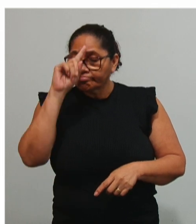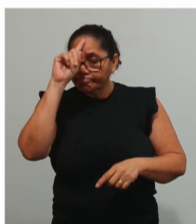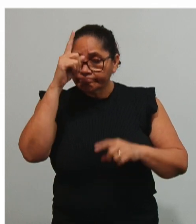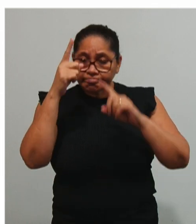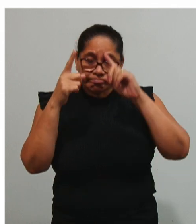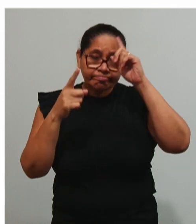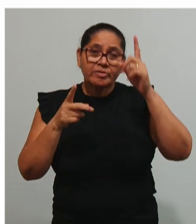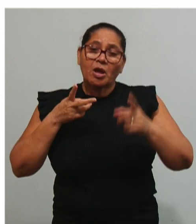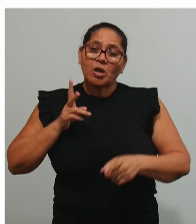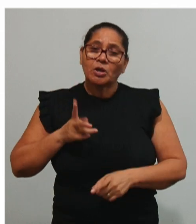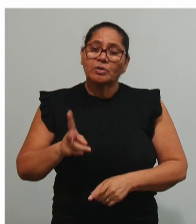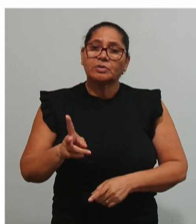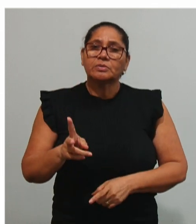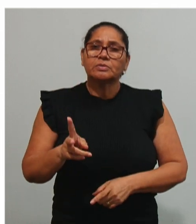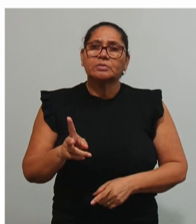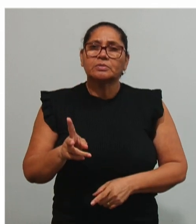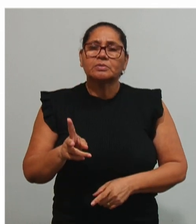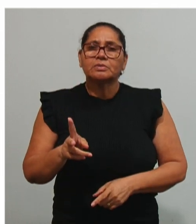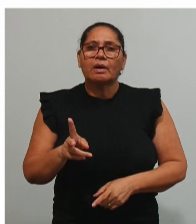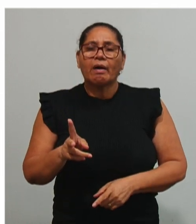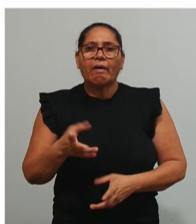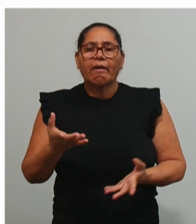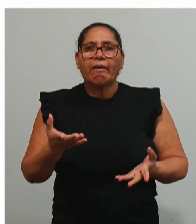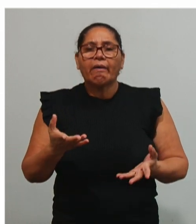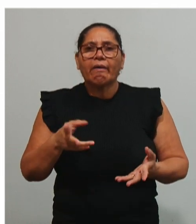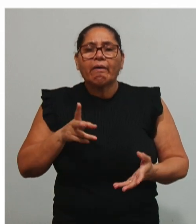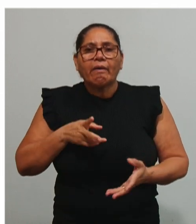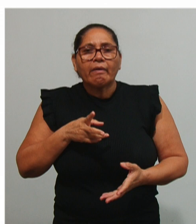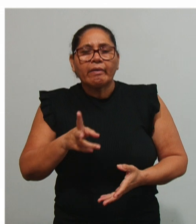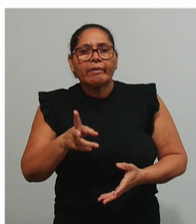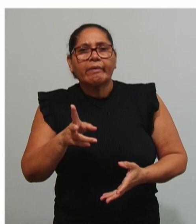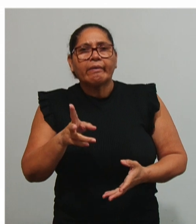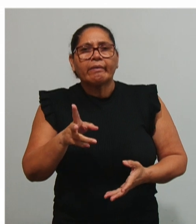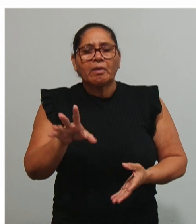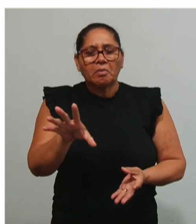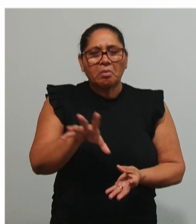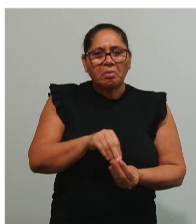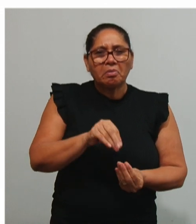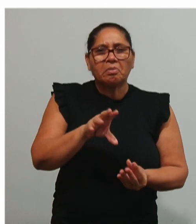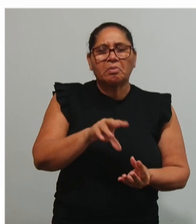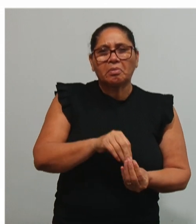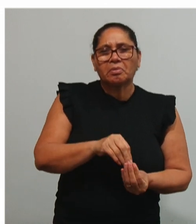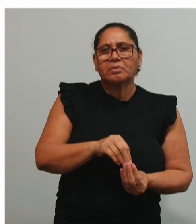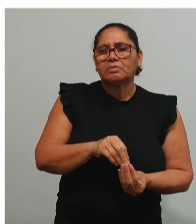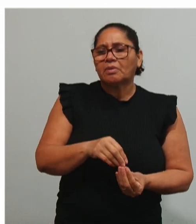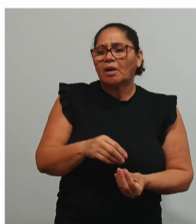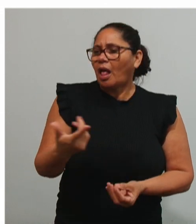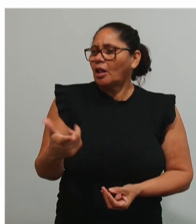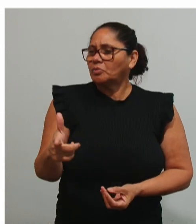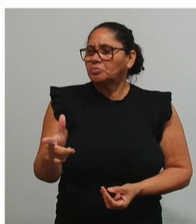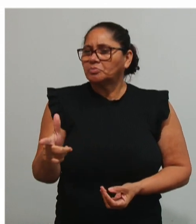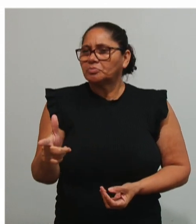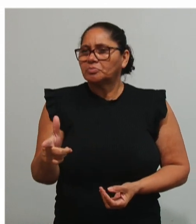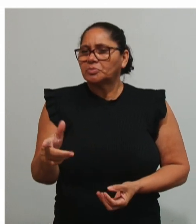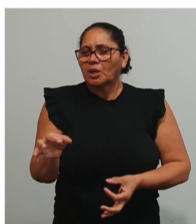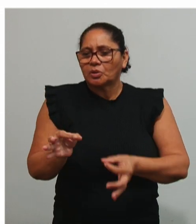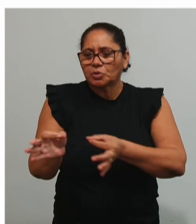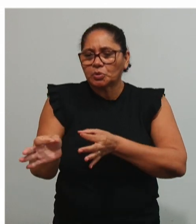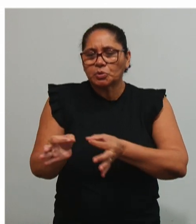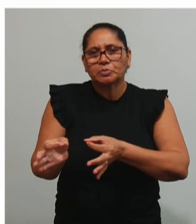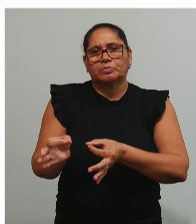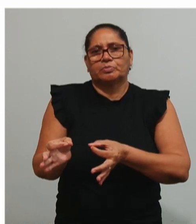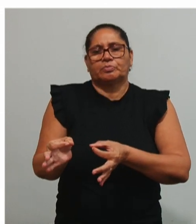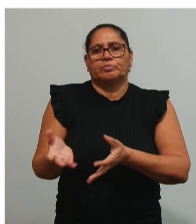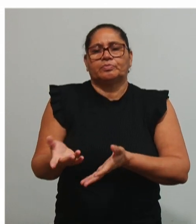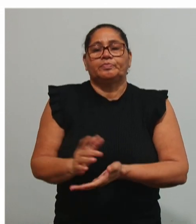e permanecer apenas seguindo a maré, né? Absorvendo estratégias emergentes sem ter um plano